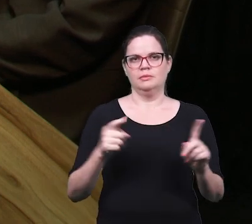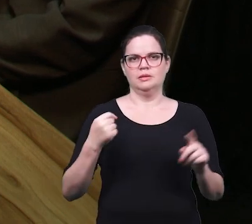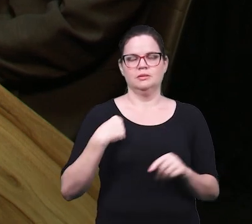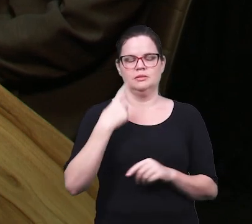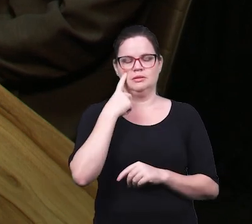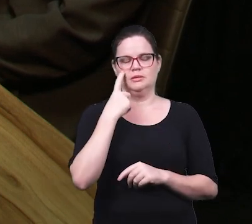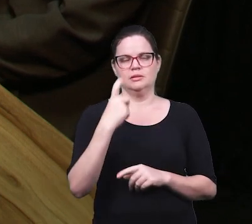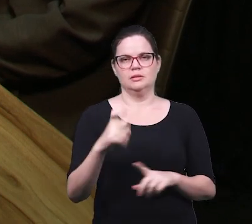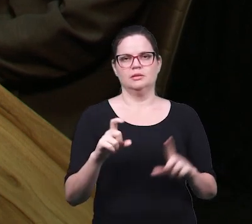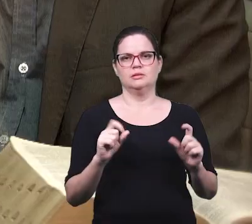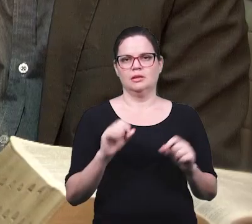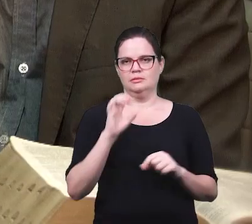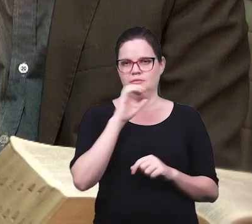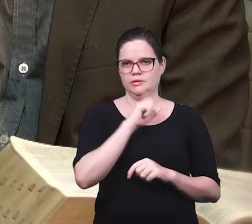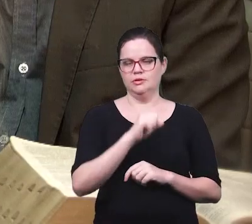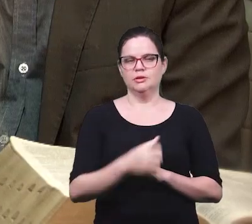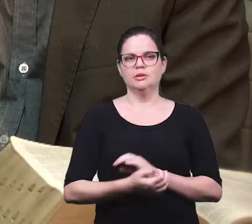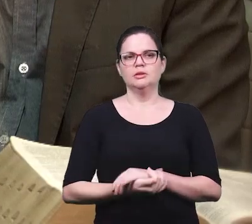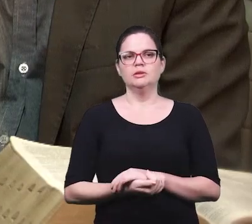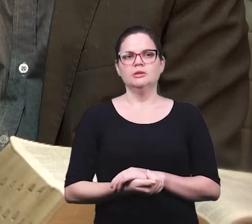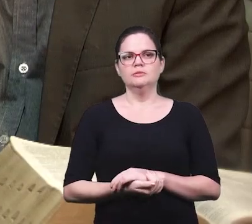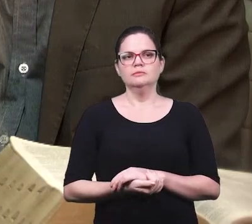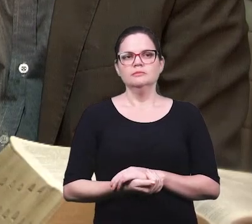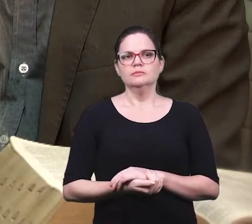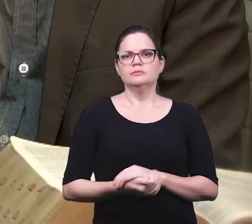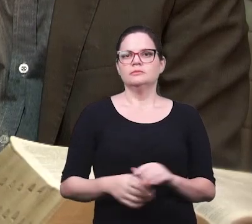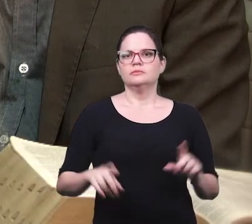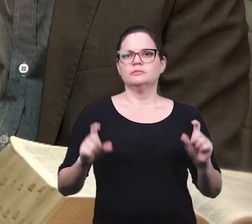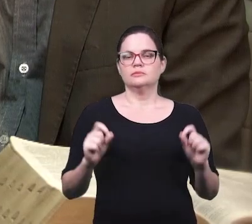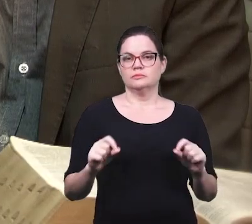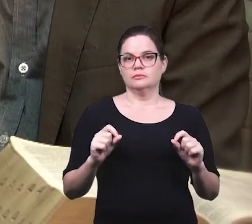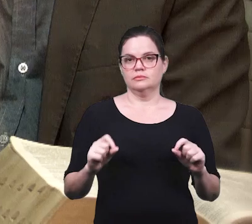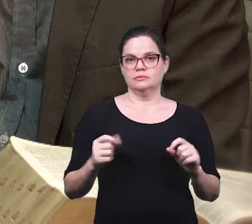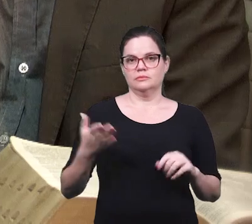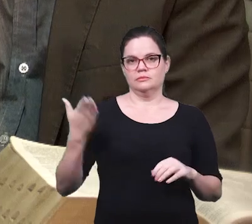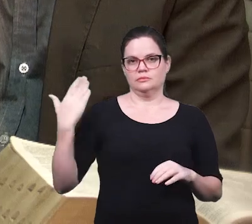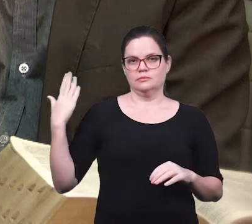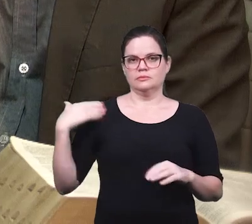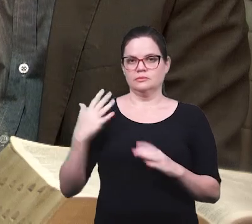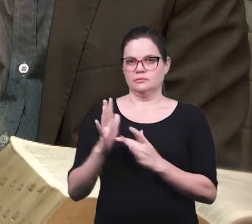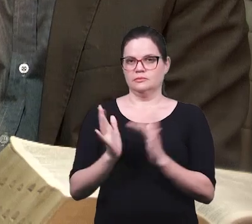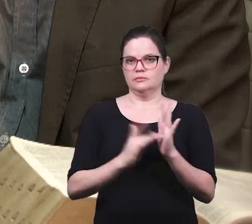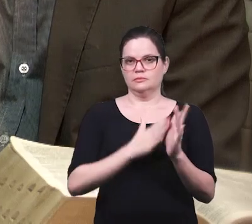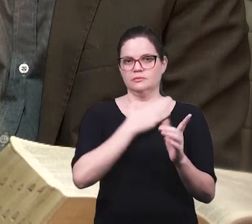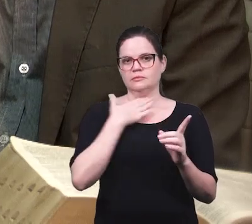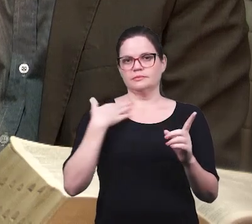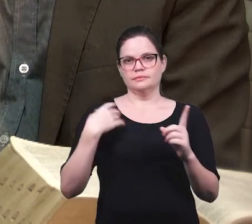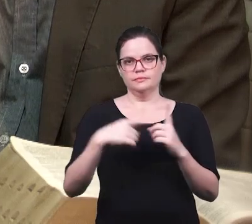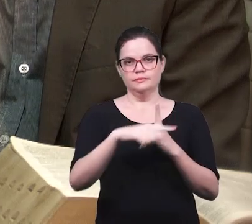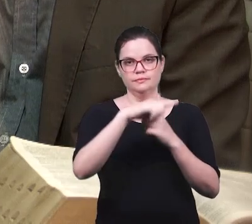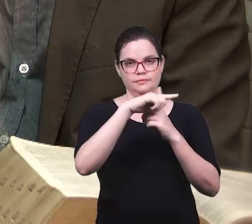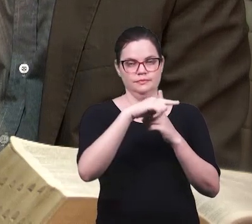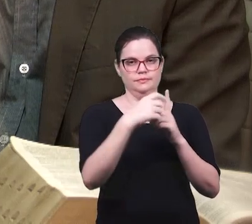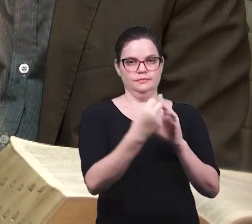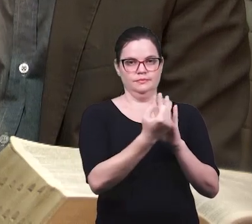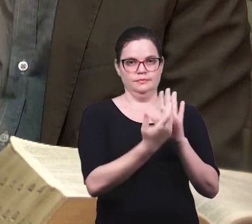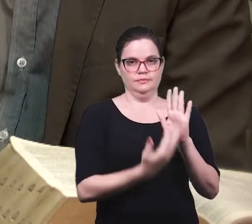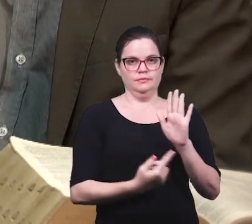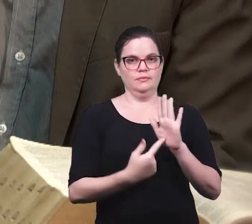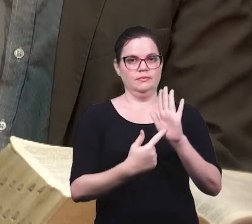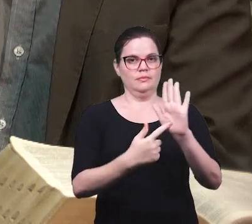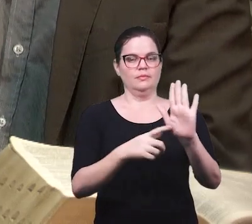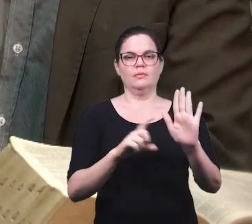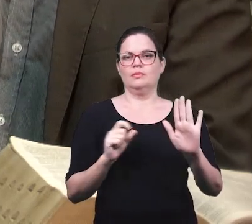o pastor Dilei, pastor Marcos, se vocês me permitem, é que o sacrifício do Senhor Jesus, ele